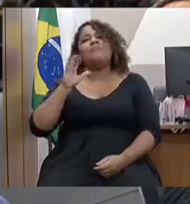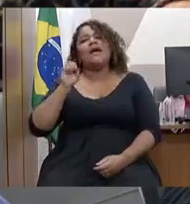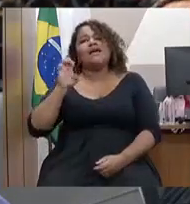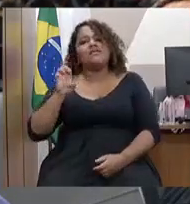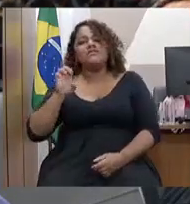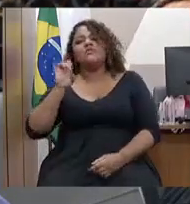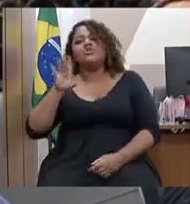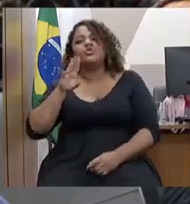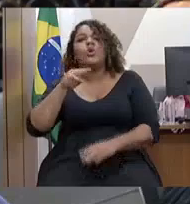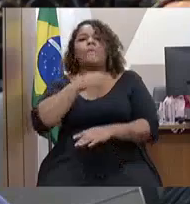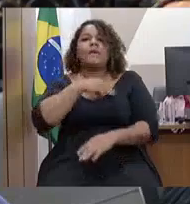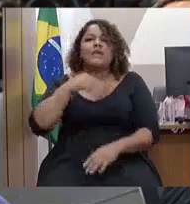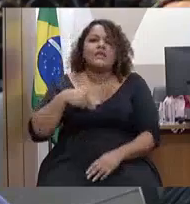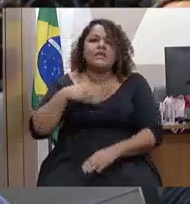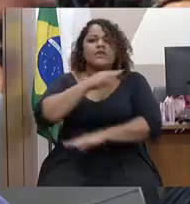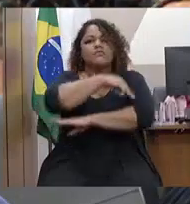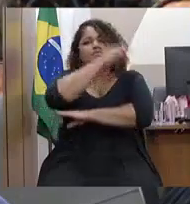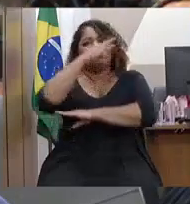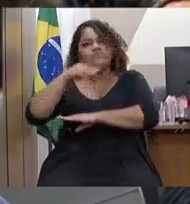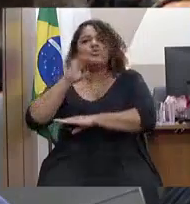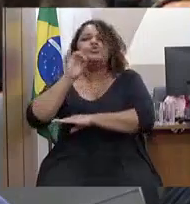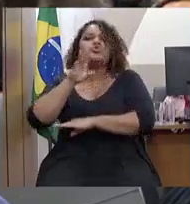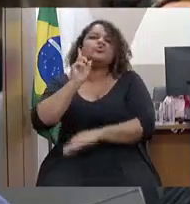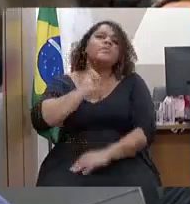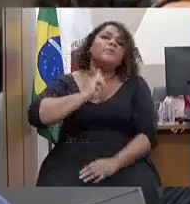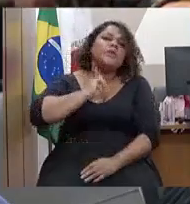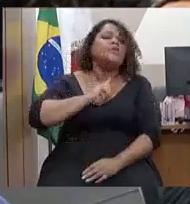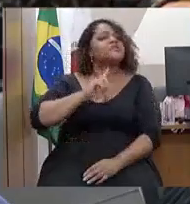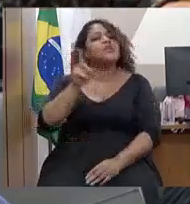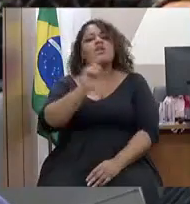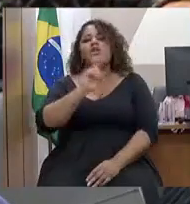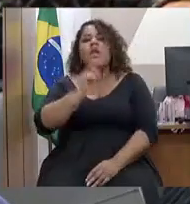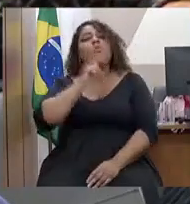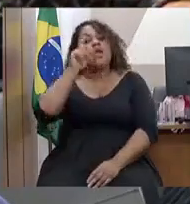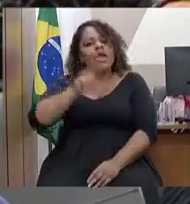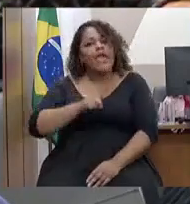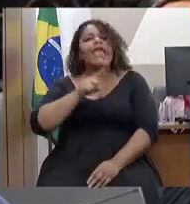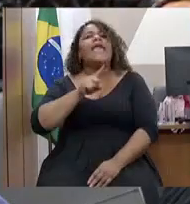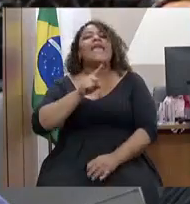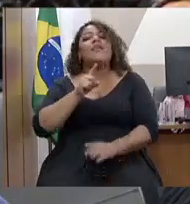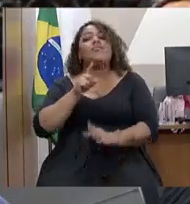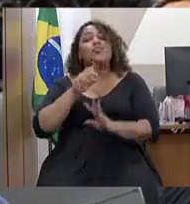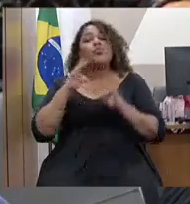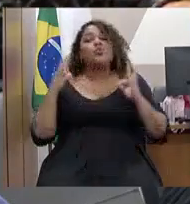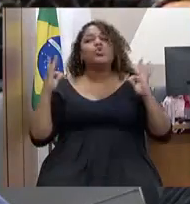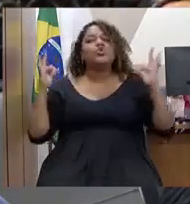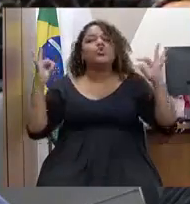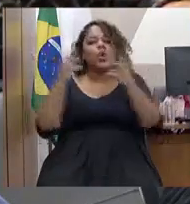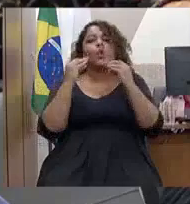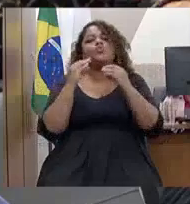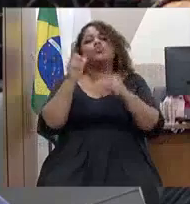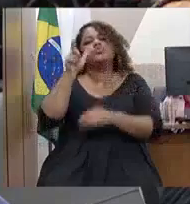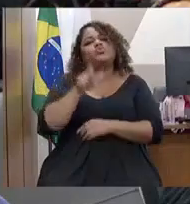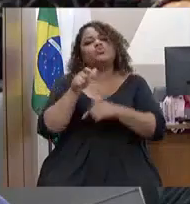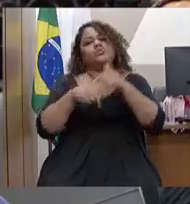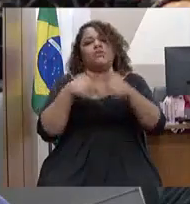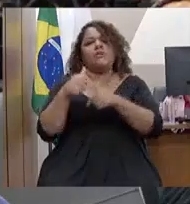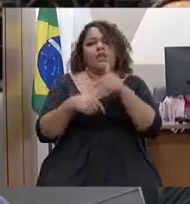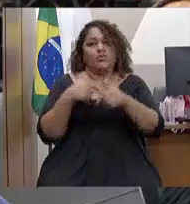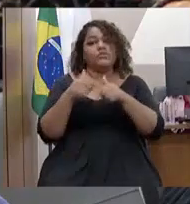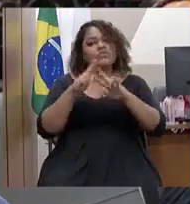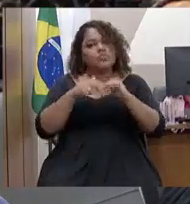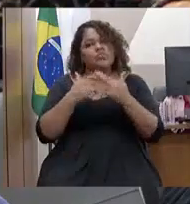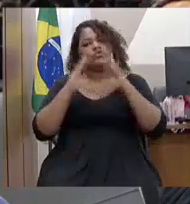dos mineiros é uma questão dos trabalhadores como um todo e aí nesse sentido esse evento é muito importante